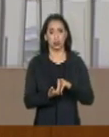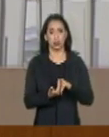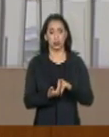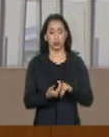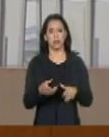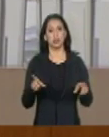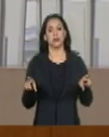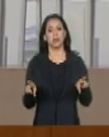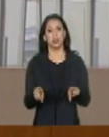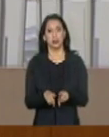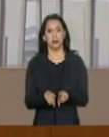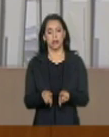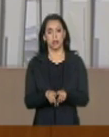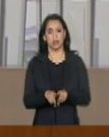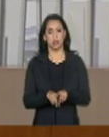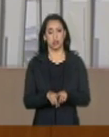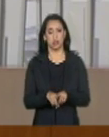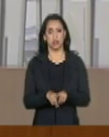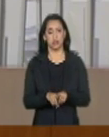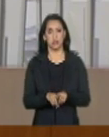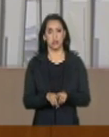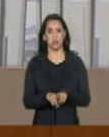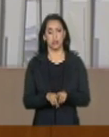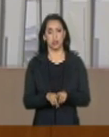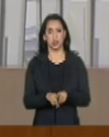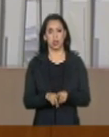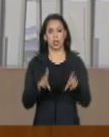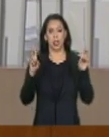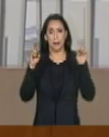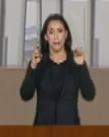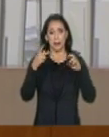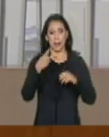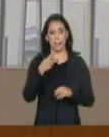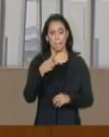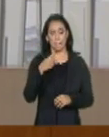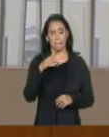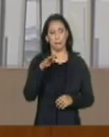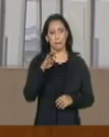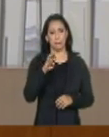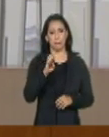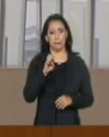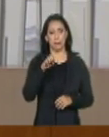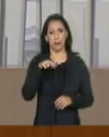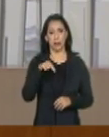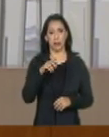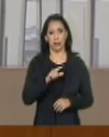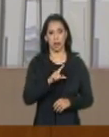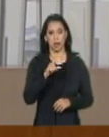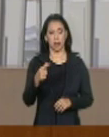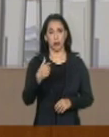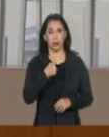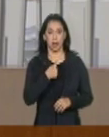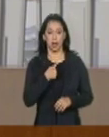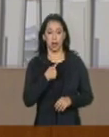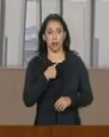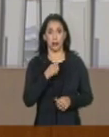exatamente, não em matéria penal, eu, parlamento, quero pôr uma